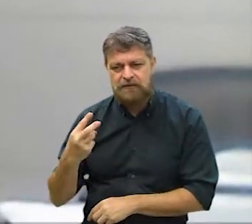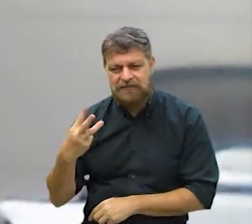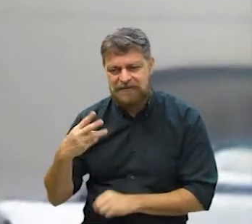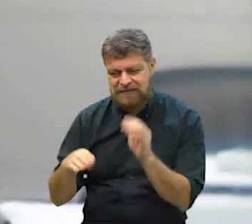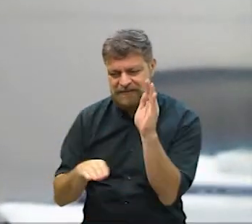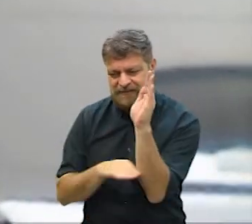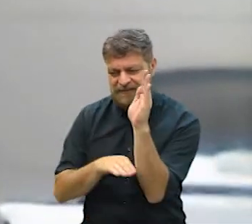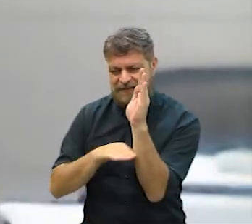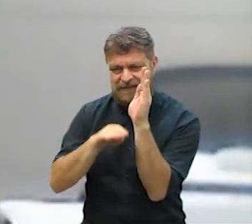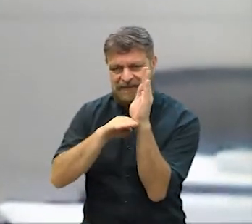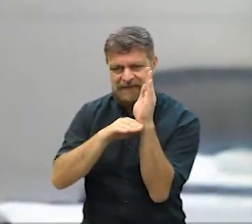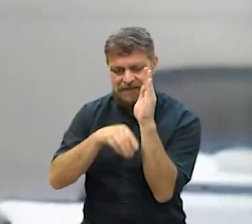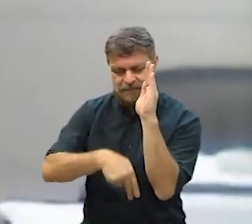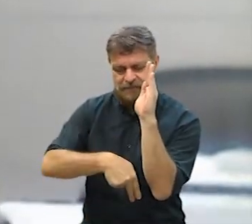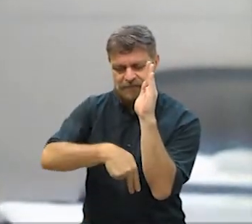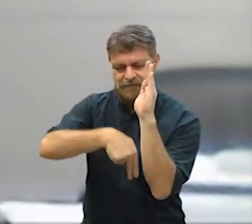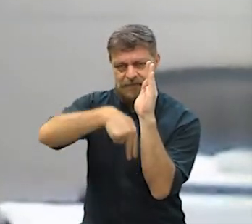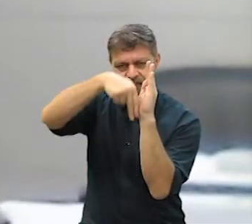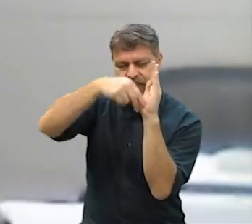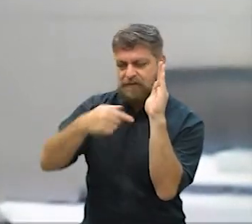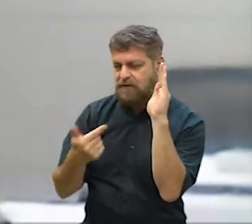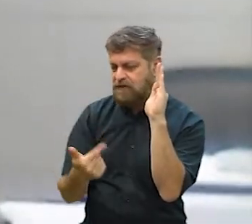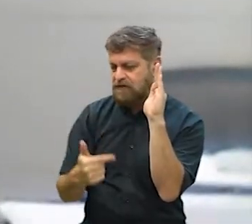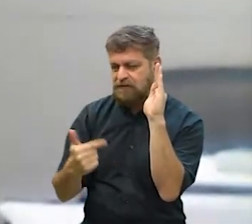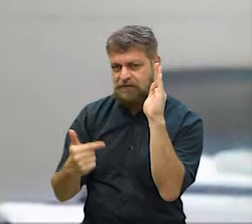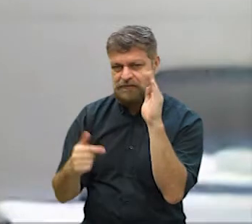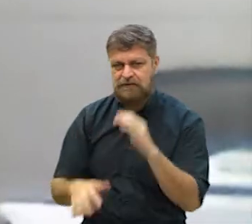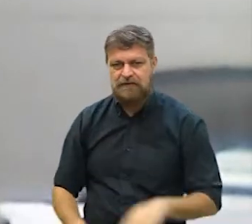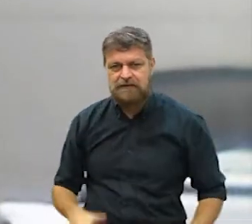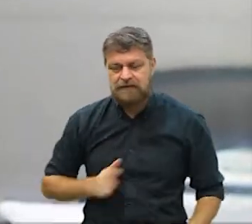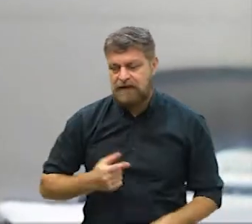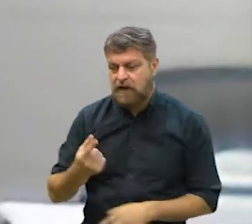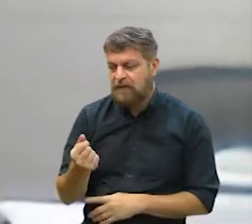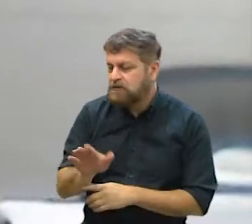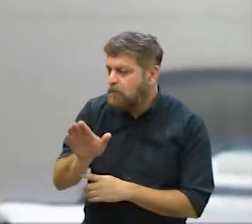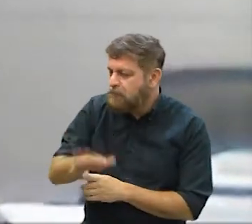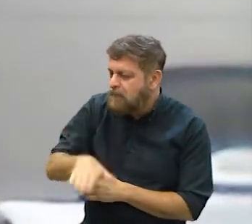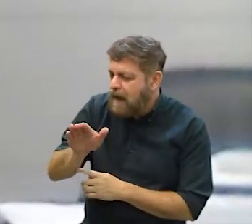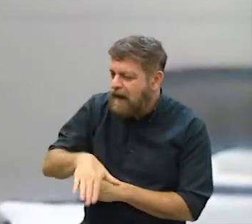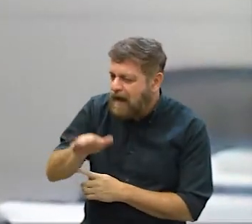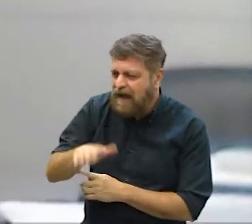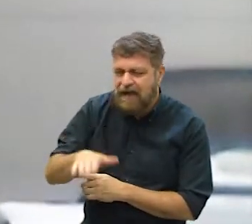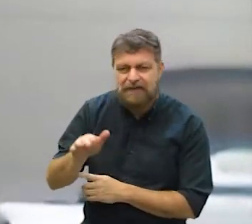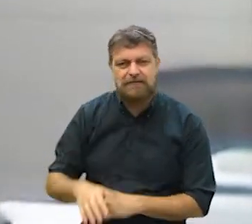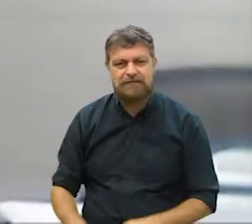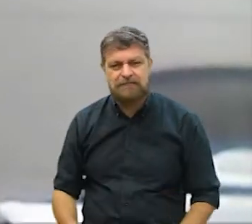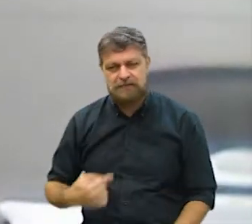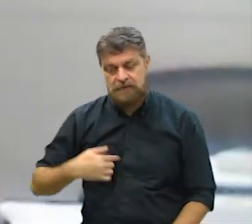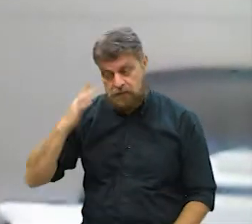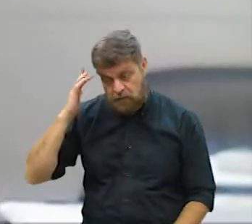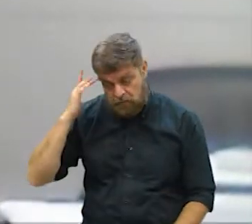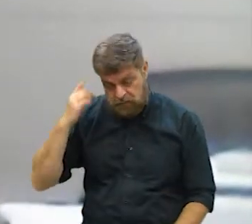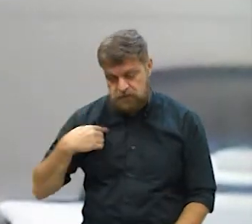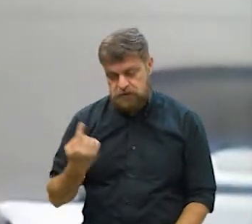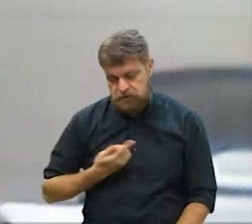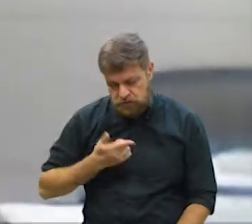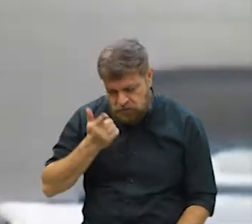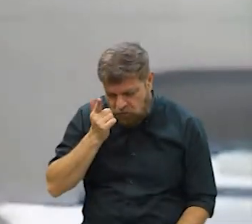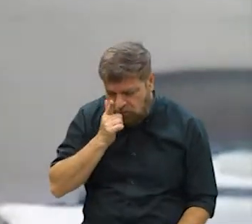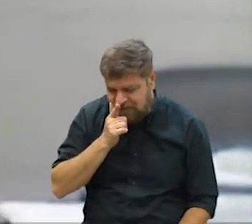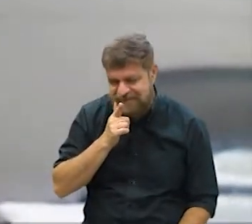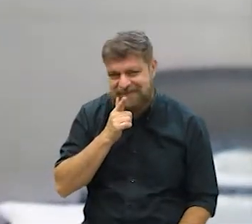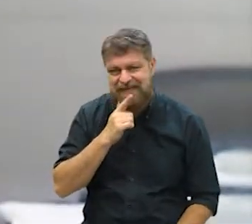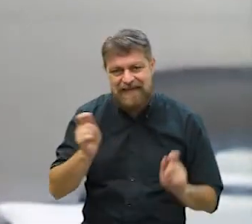3 andares, né? Que não tem elevador. Olha, despencou o preço lá, né? Então, eu acho que a gente